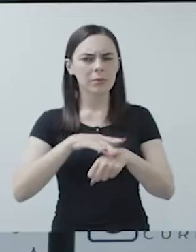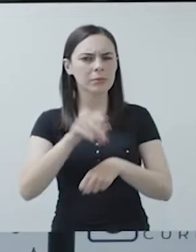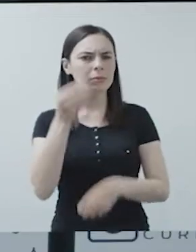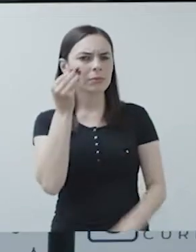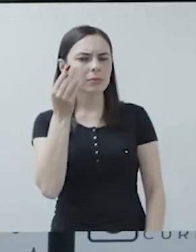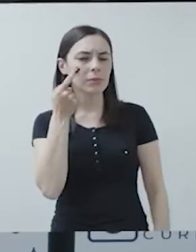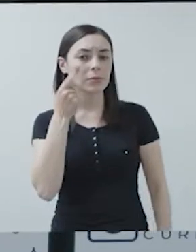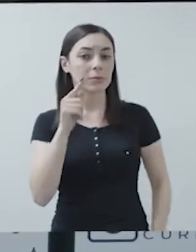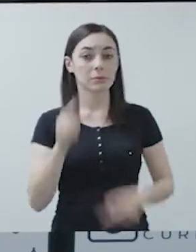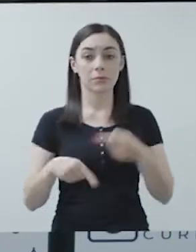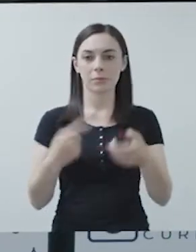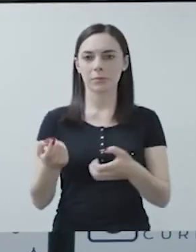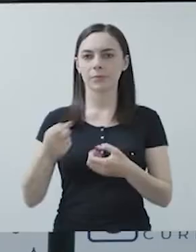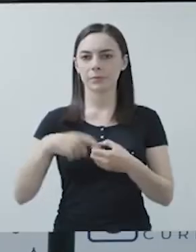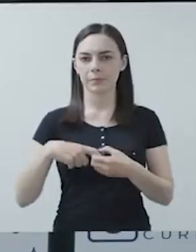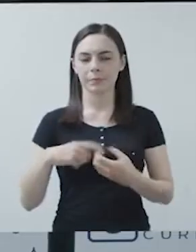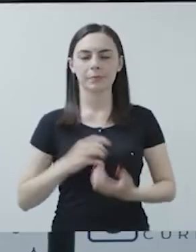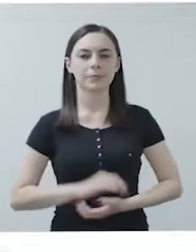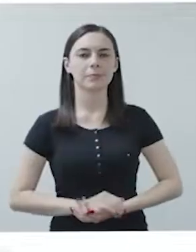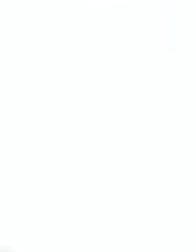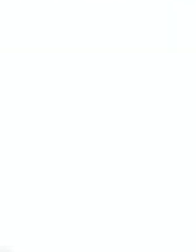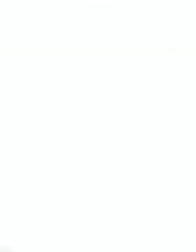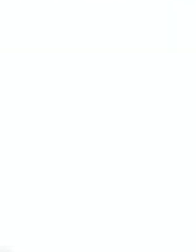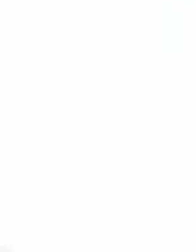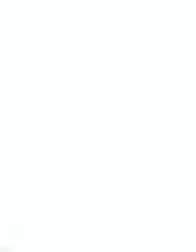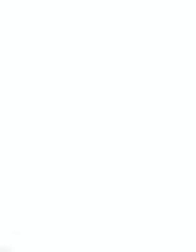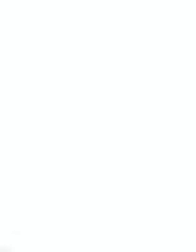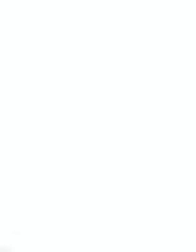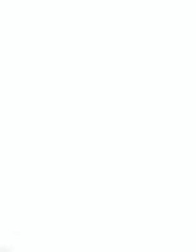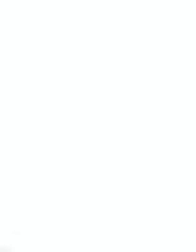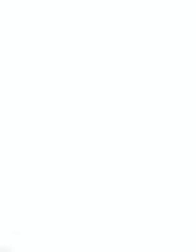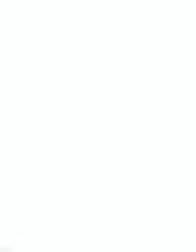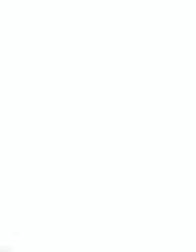tentar descobrir e já já eu volto.